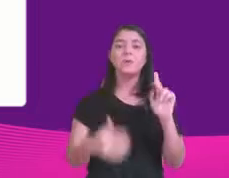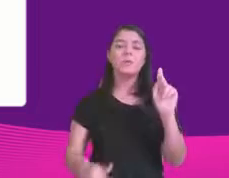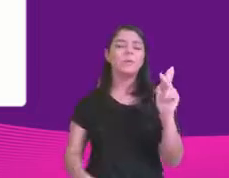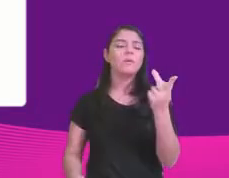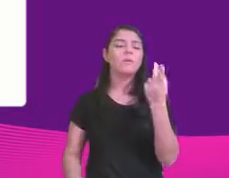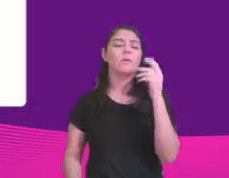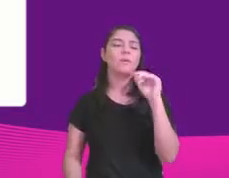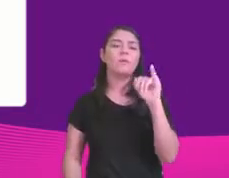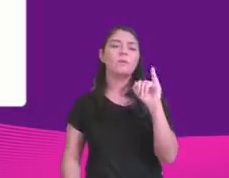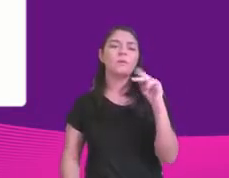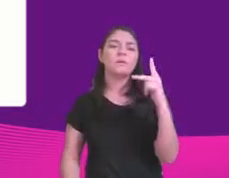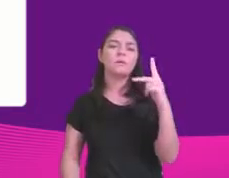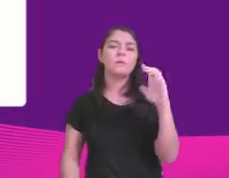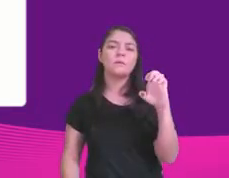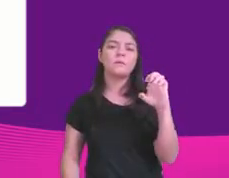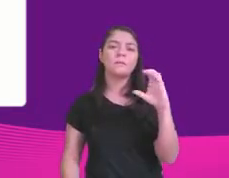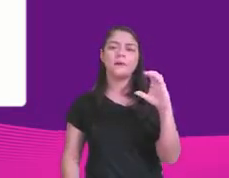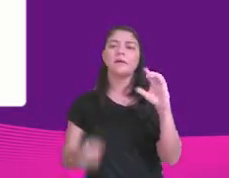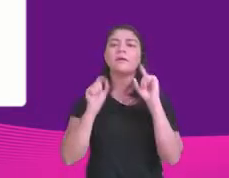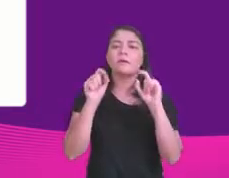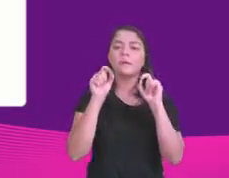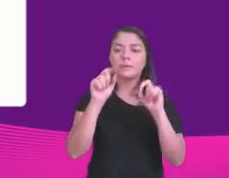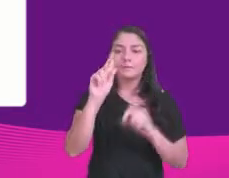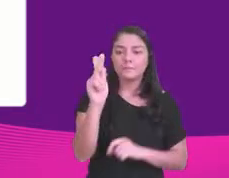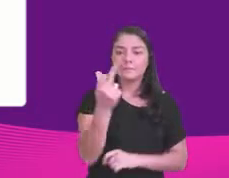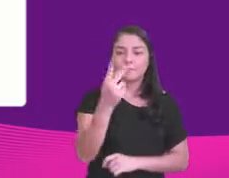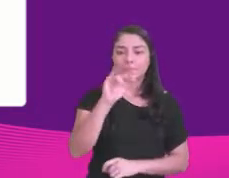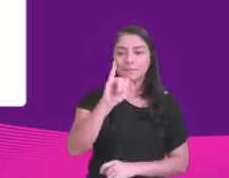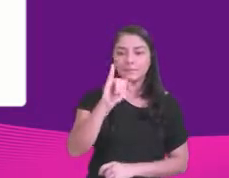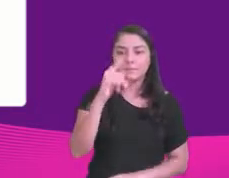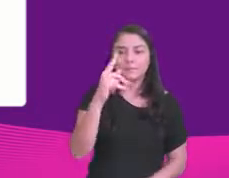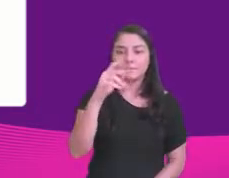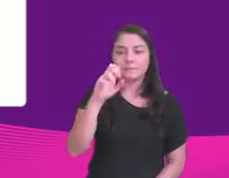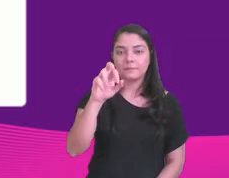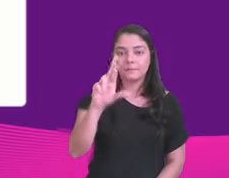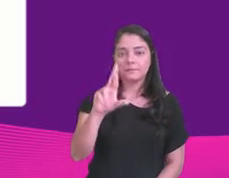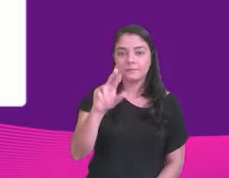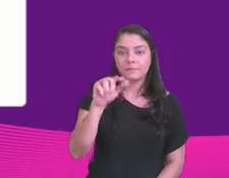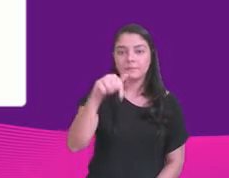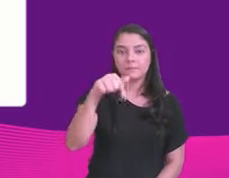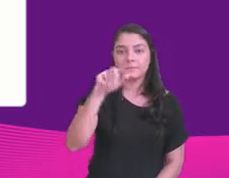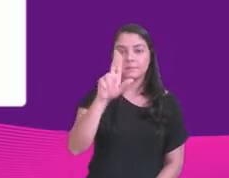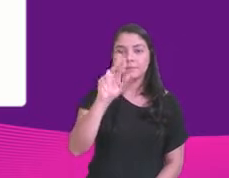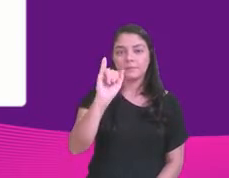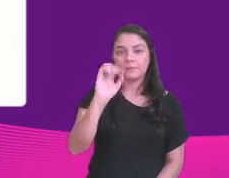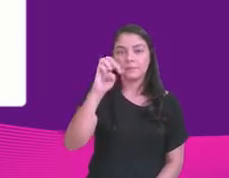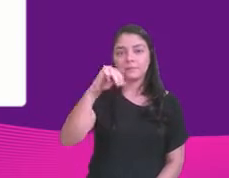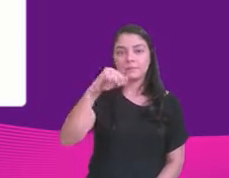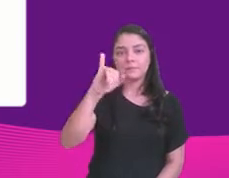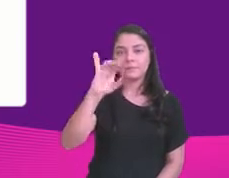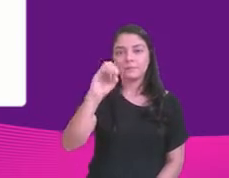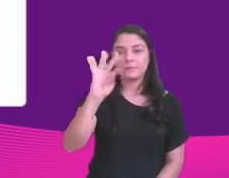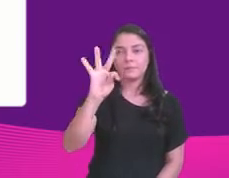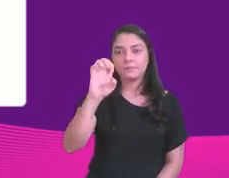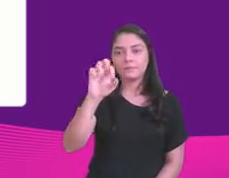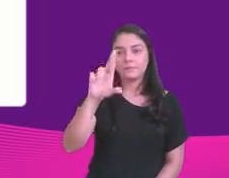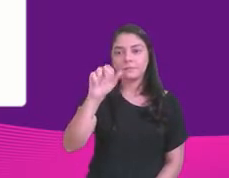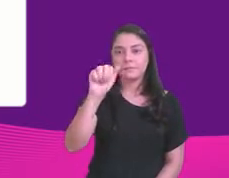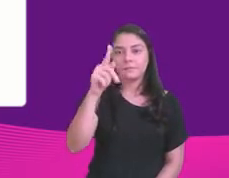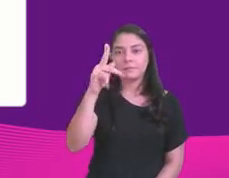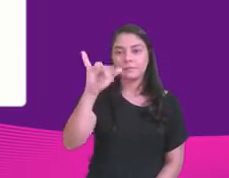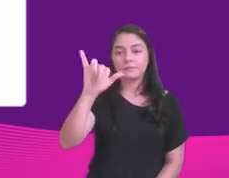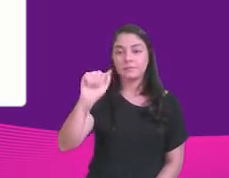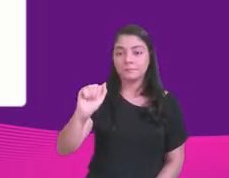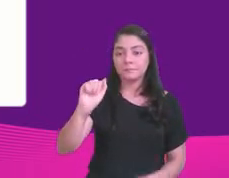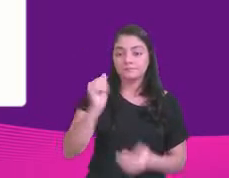de hipertermoquimioterapia, uma técnica que vem tentando achar o seu lugar na literatura desde